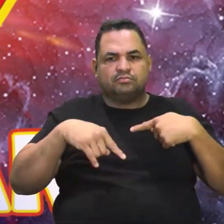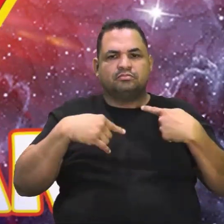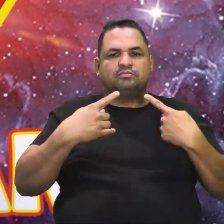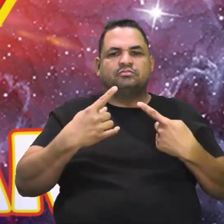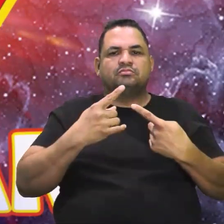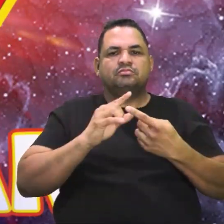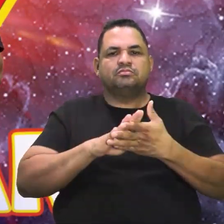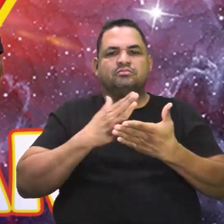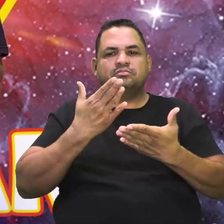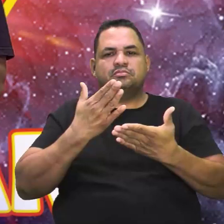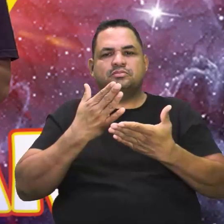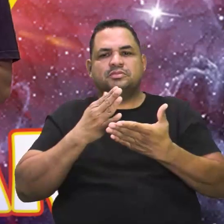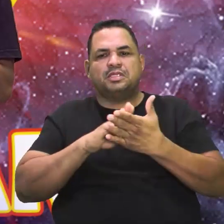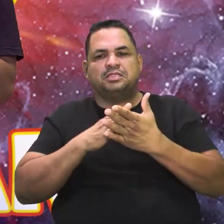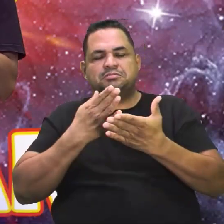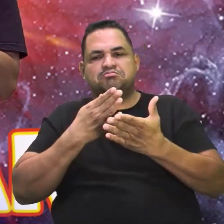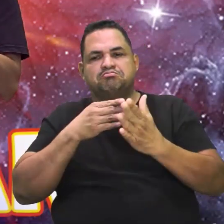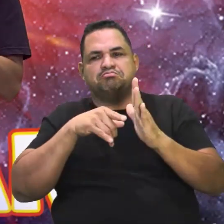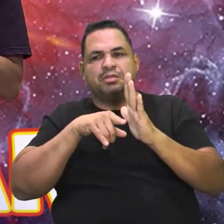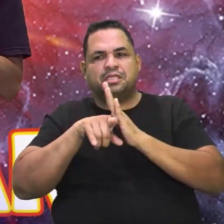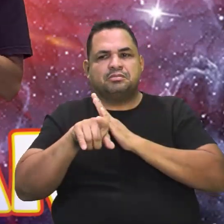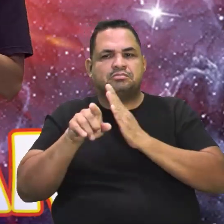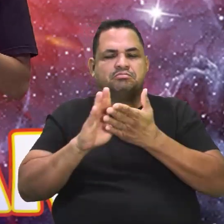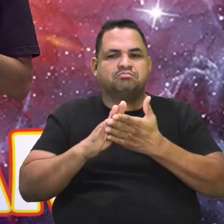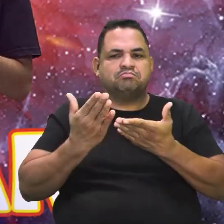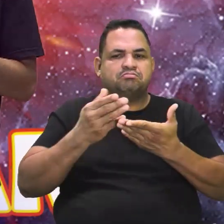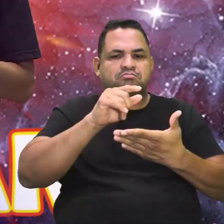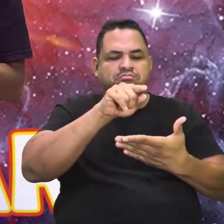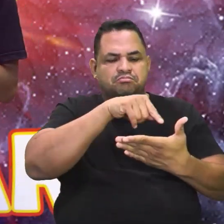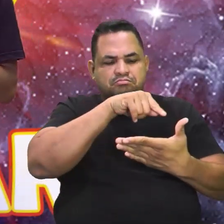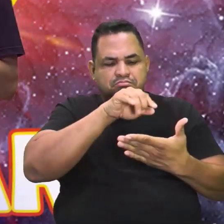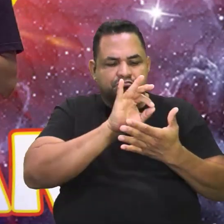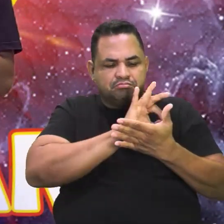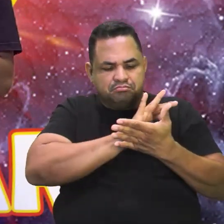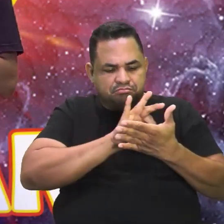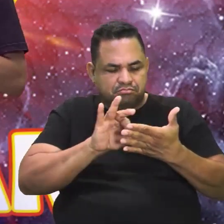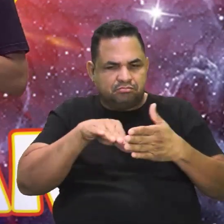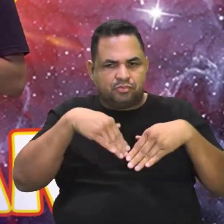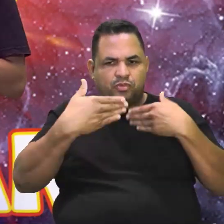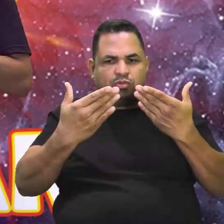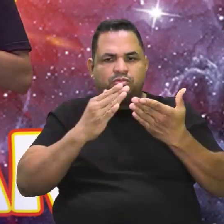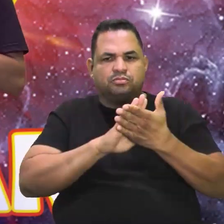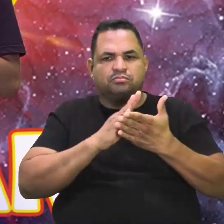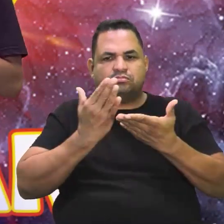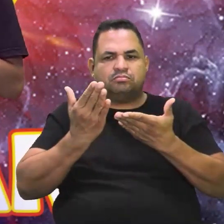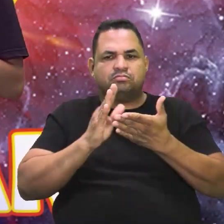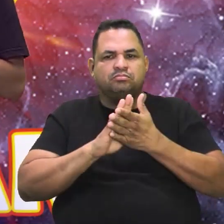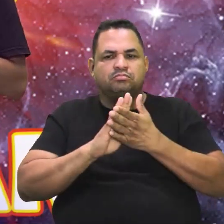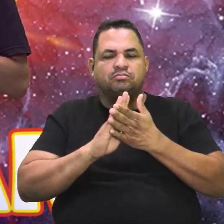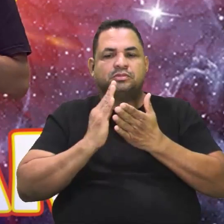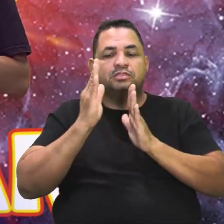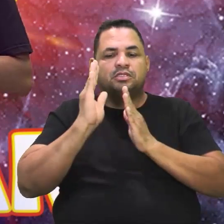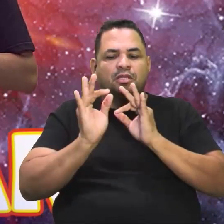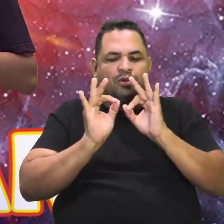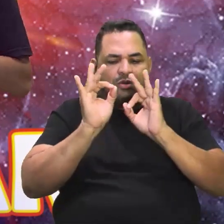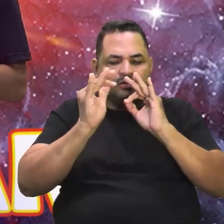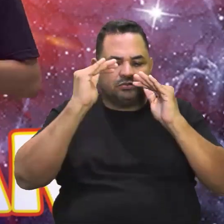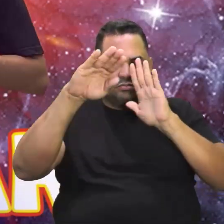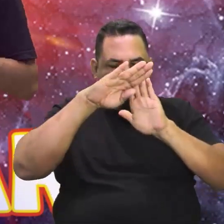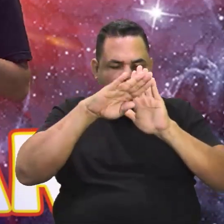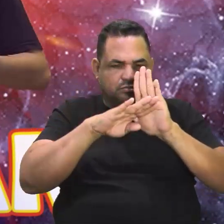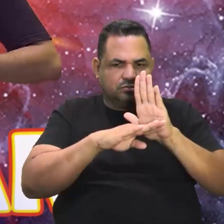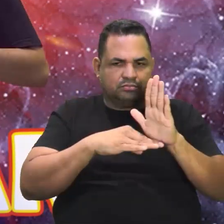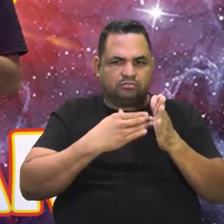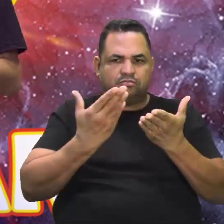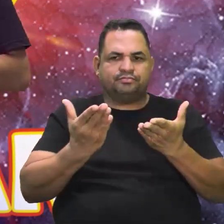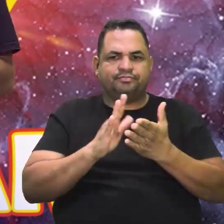nas pegadas de cada questão, você deve marcar direitinho quais são os passos que você deve seguir. Porque é em